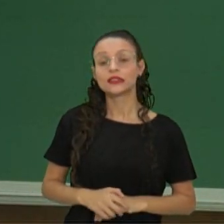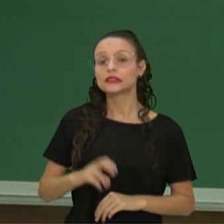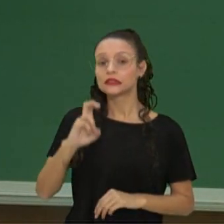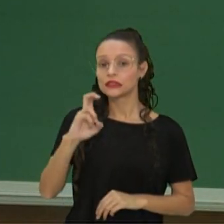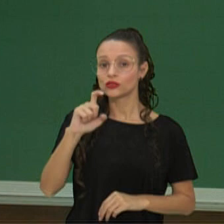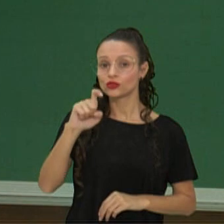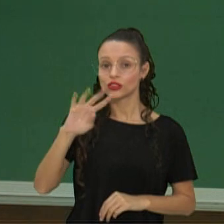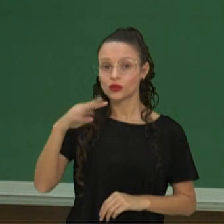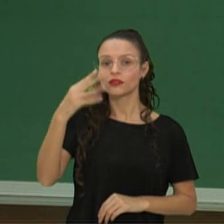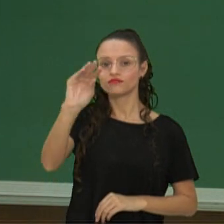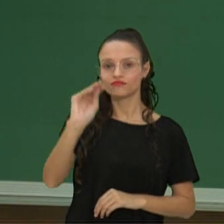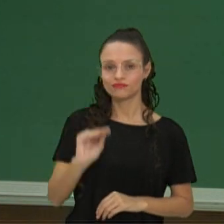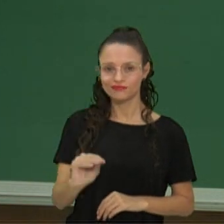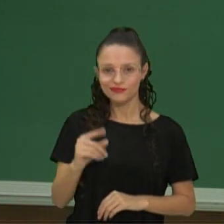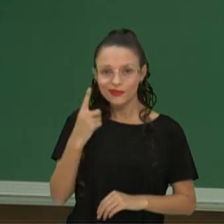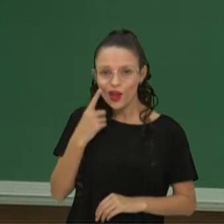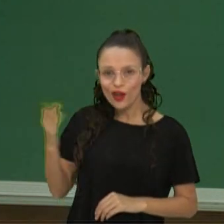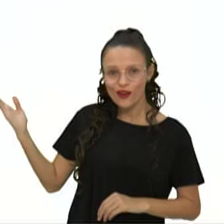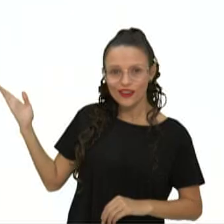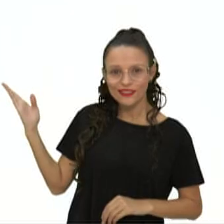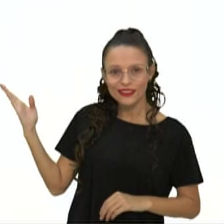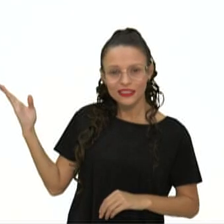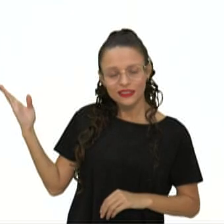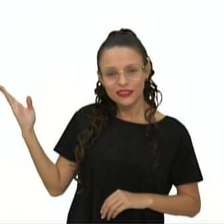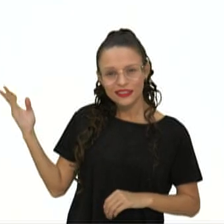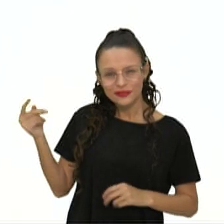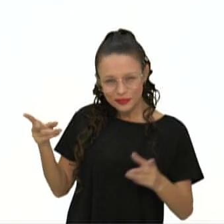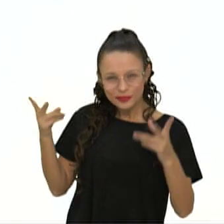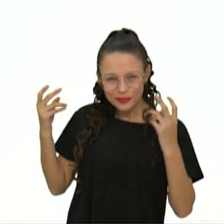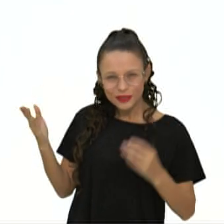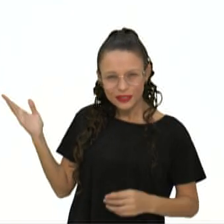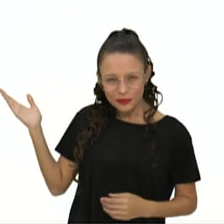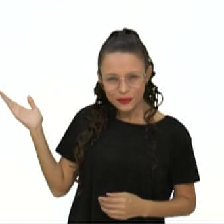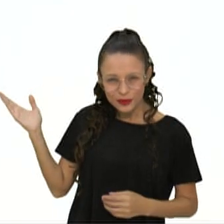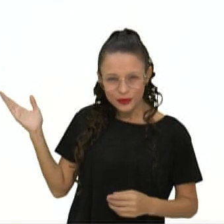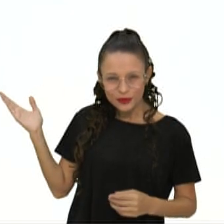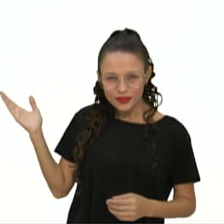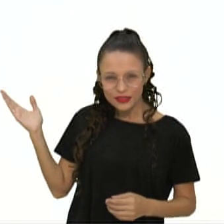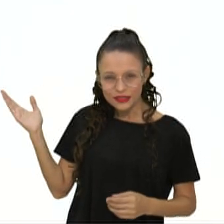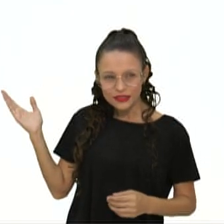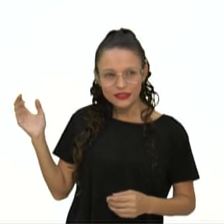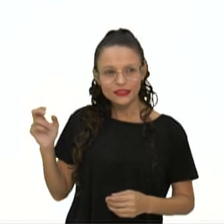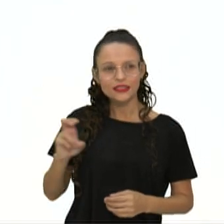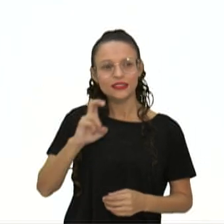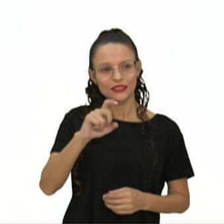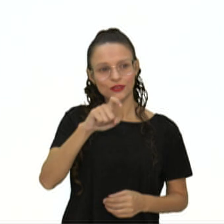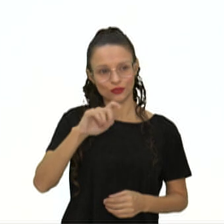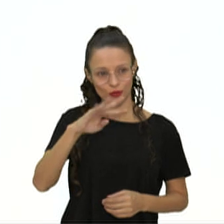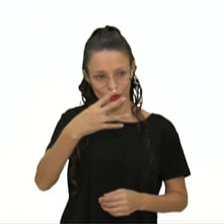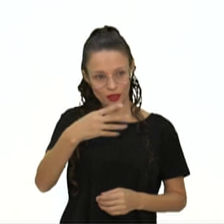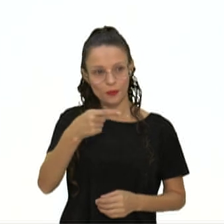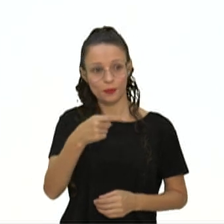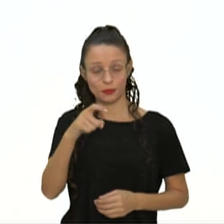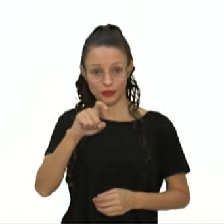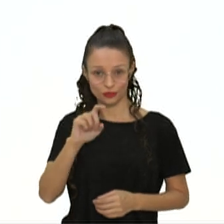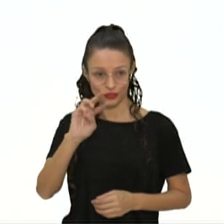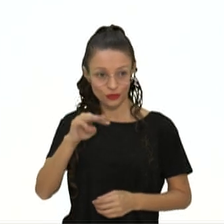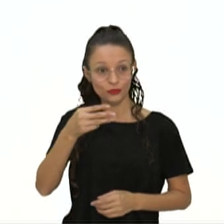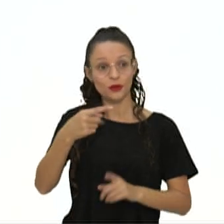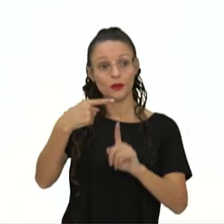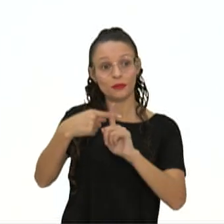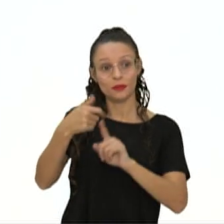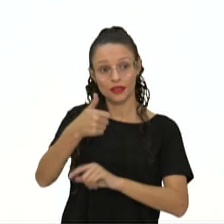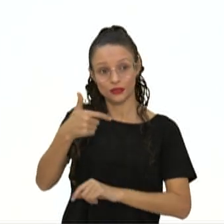repete. Olha que tranquilo que ficou. O teu resultado é exatamente esse daqui. 5x à quarta, menos x ao cubo,